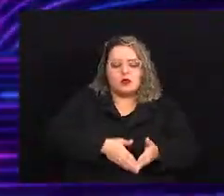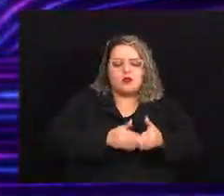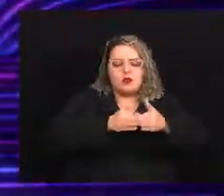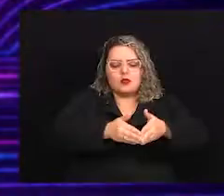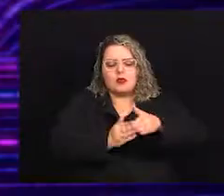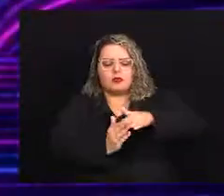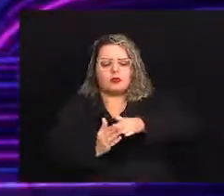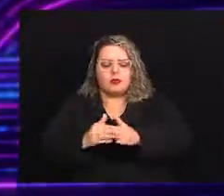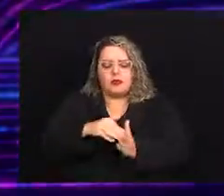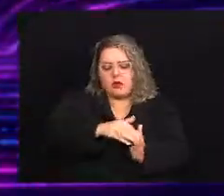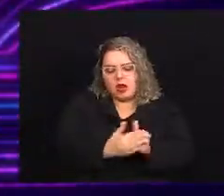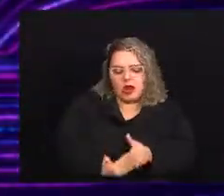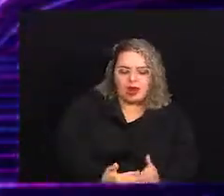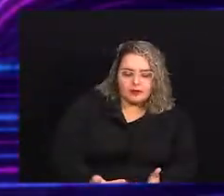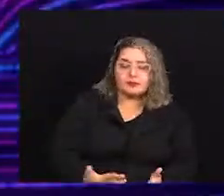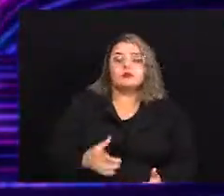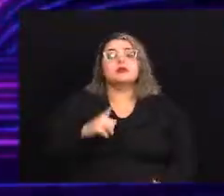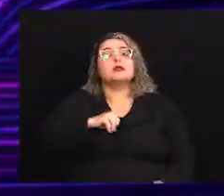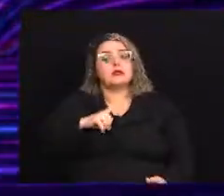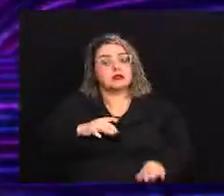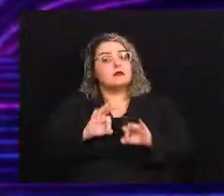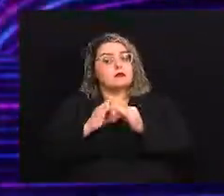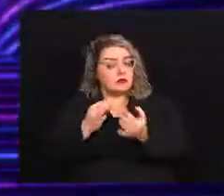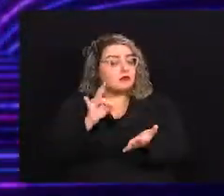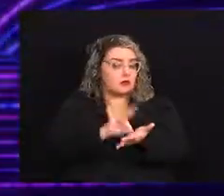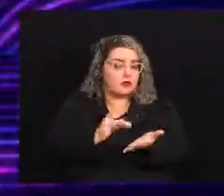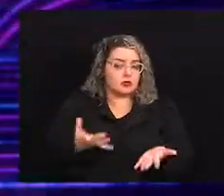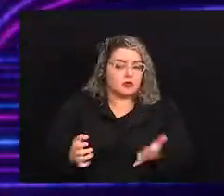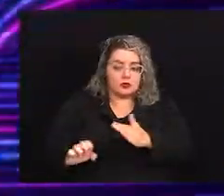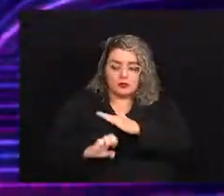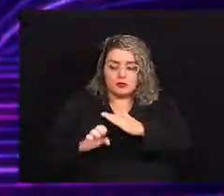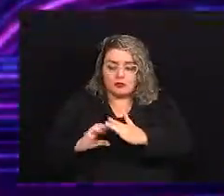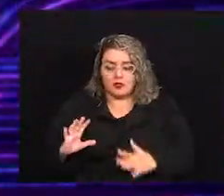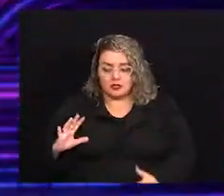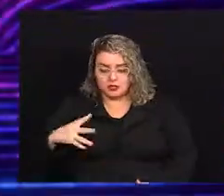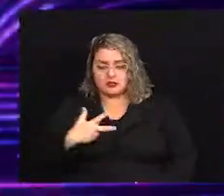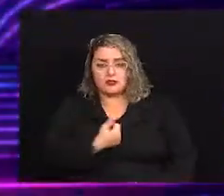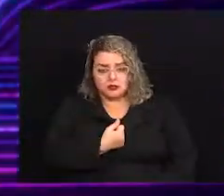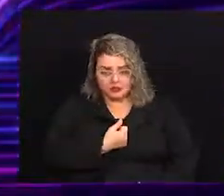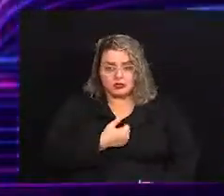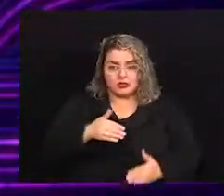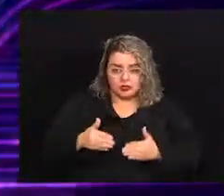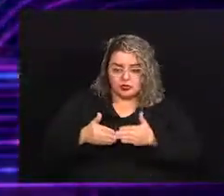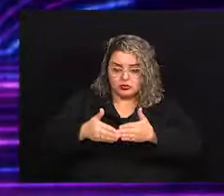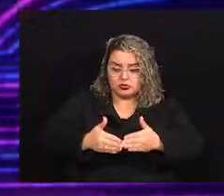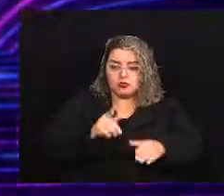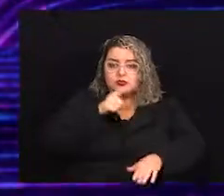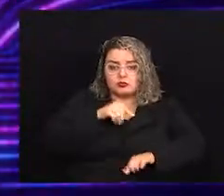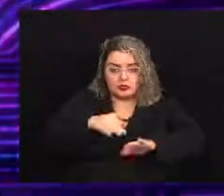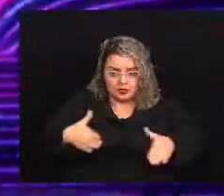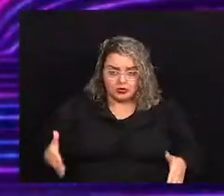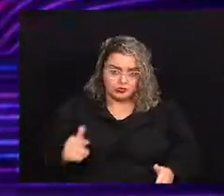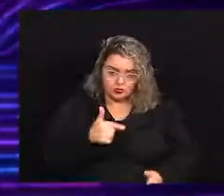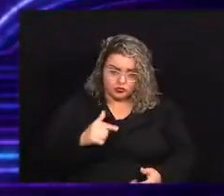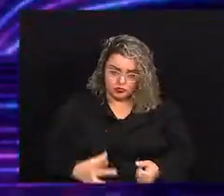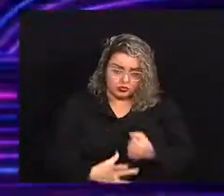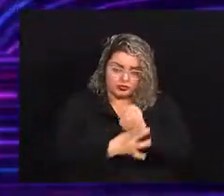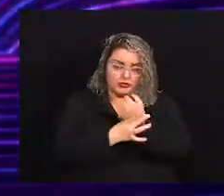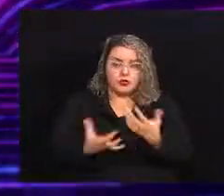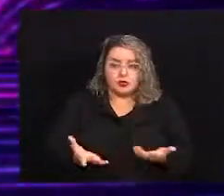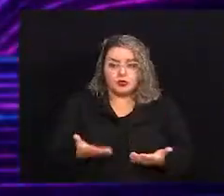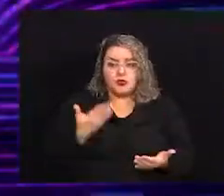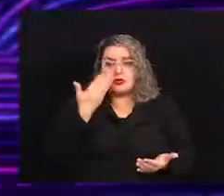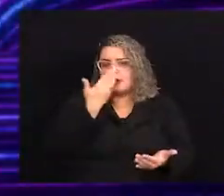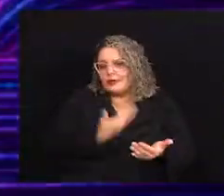ali. E existiu, isso é verdade, uma família que criou uma empresa de salvamentos marítimos. Naquele tempo não tinha seguros, então